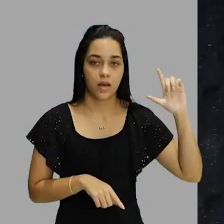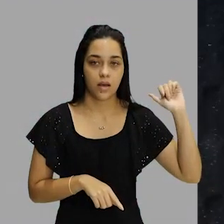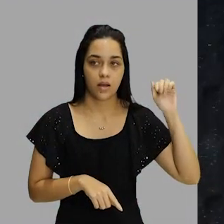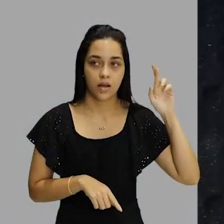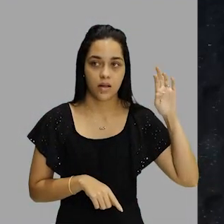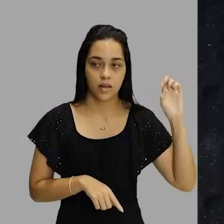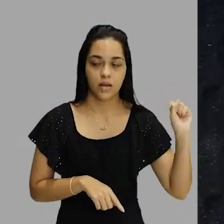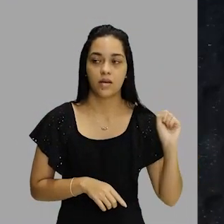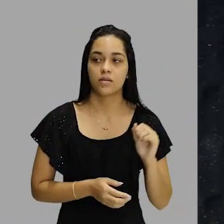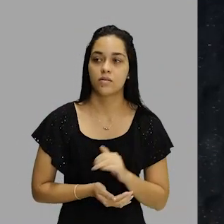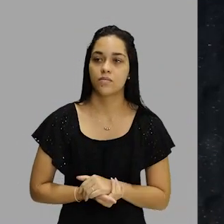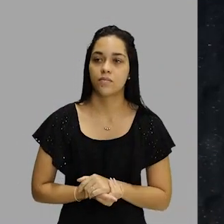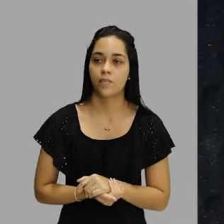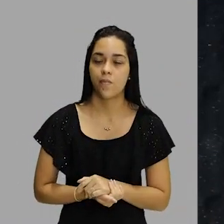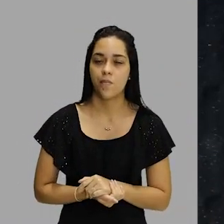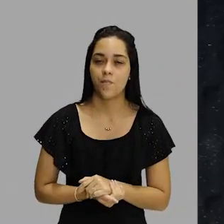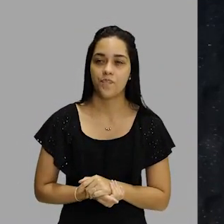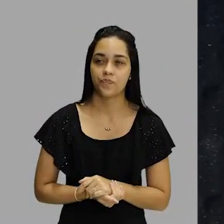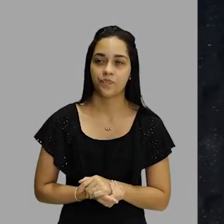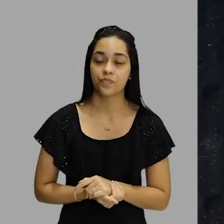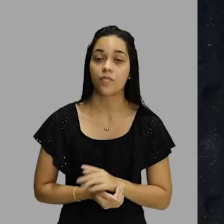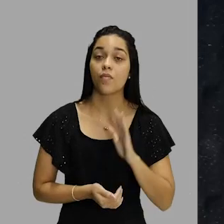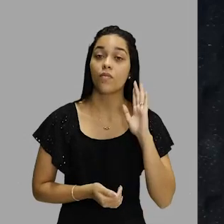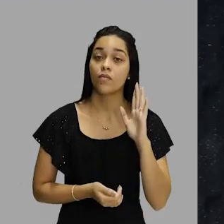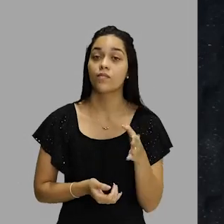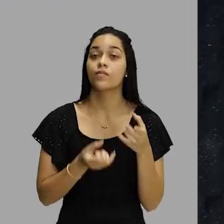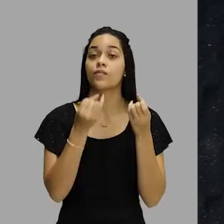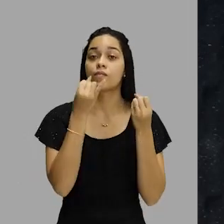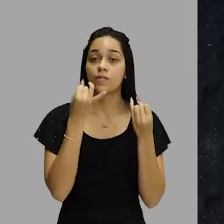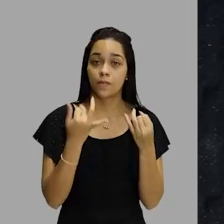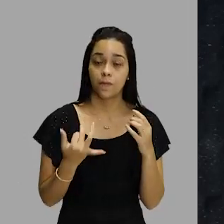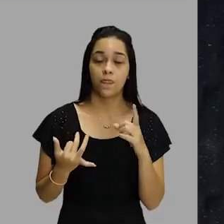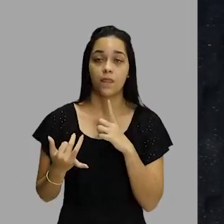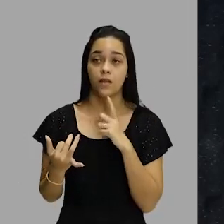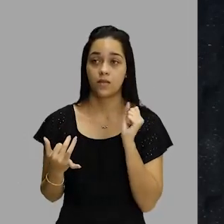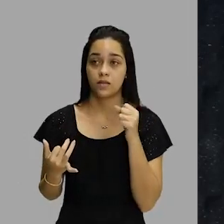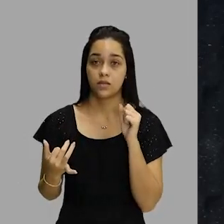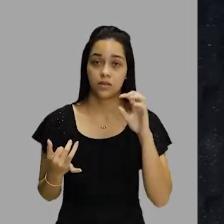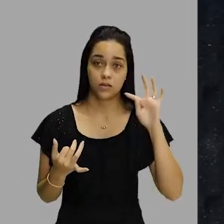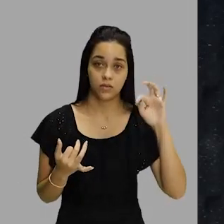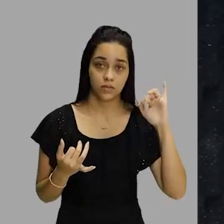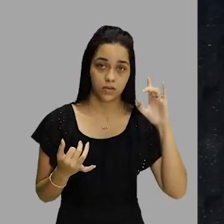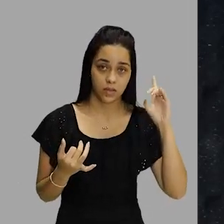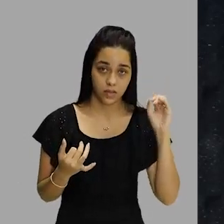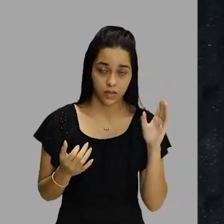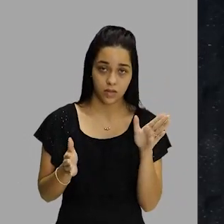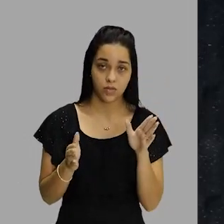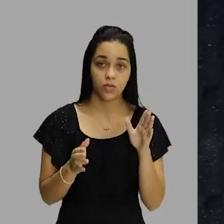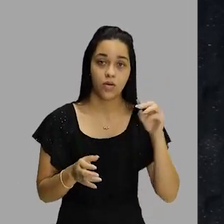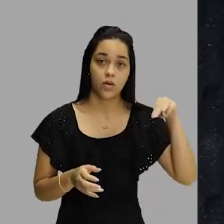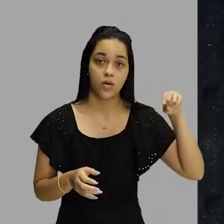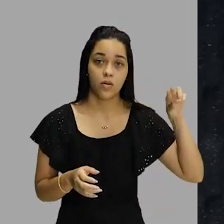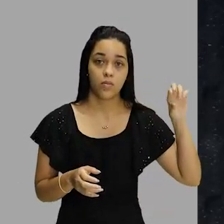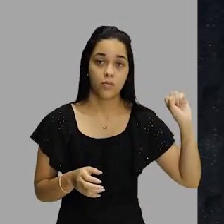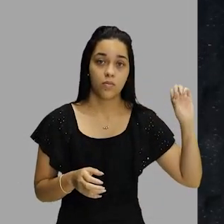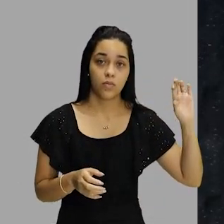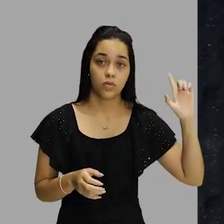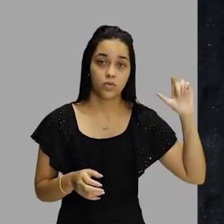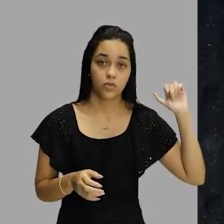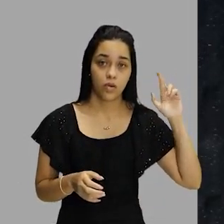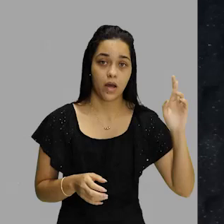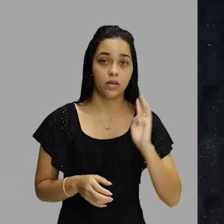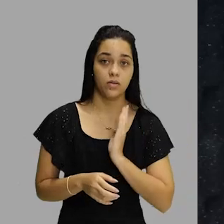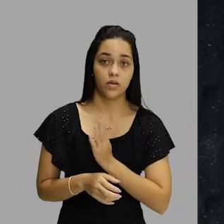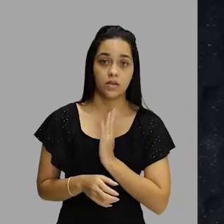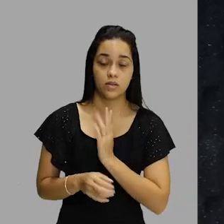intercalares. Esse disco intercalar, eu falei para vocês, que ocorre no tecido muscular estriado